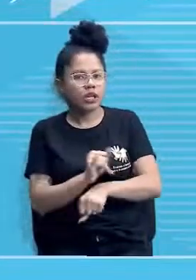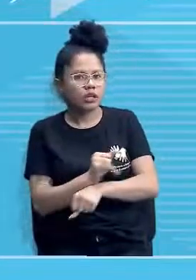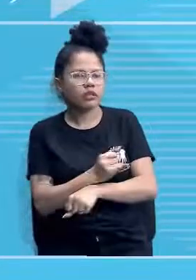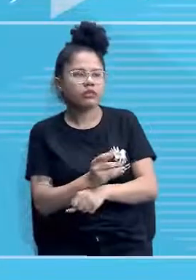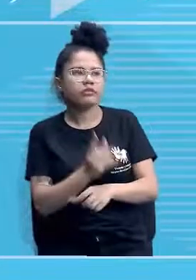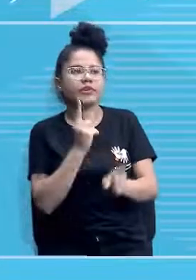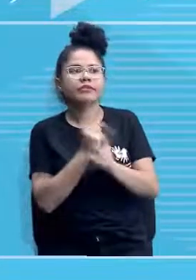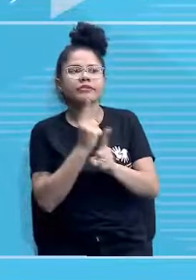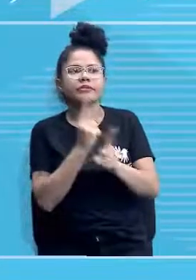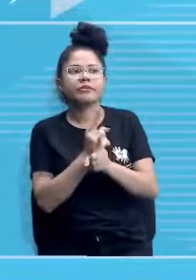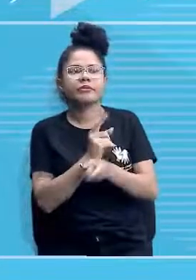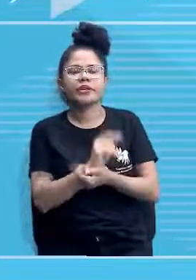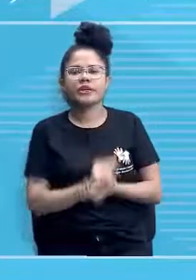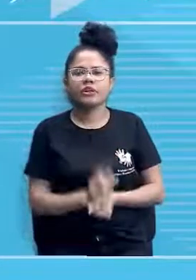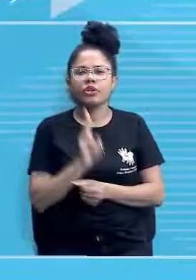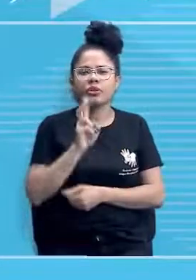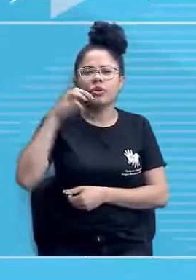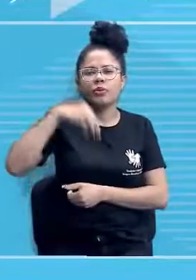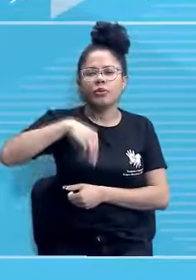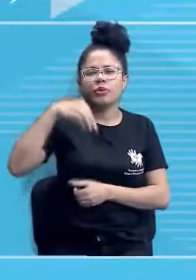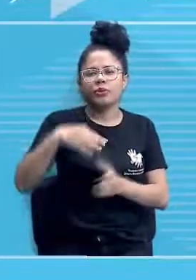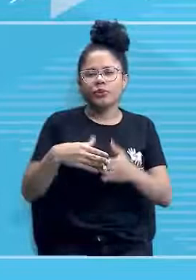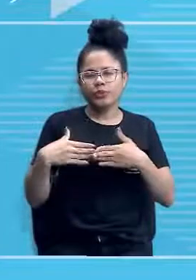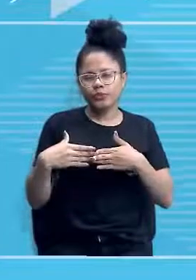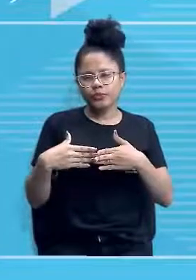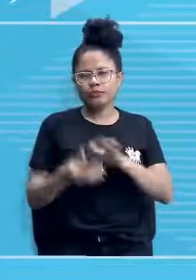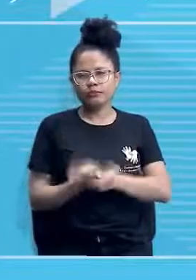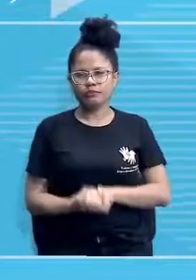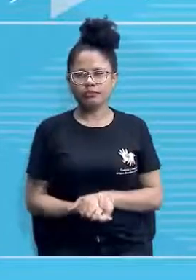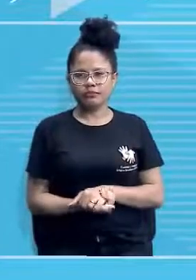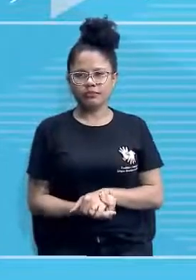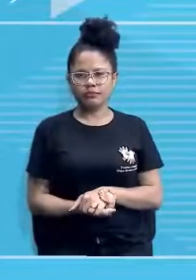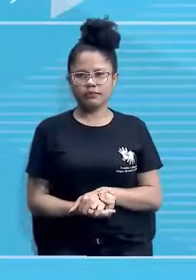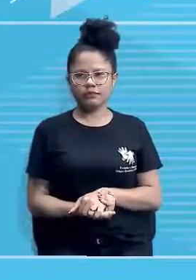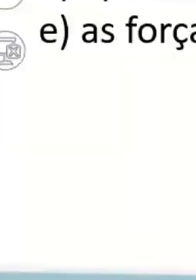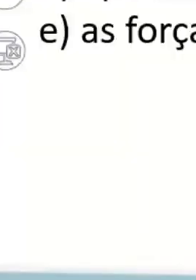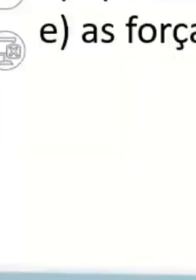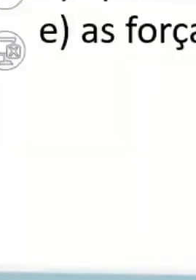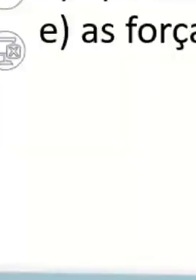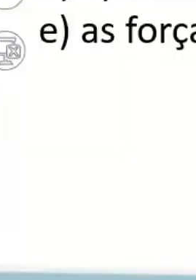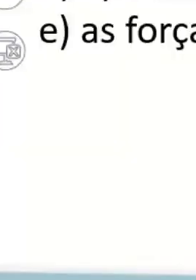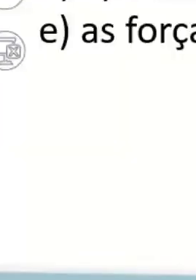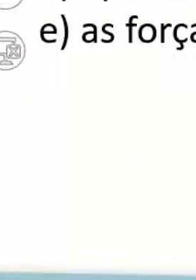não é vamos colocar dois minutinhos aí na tela por favor